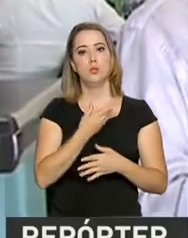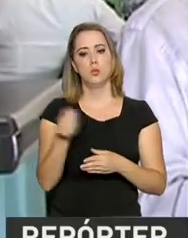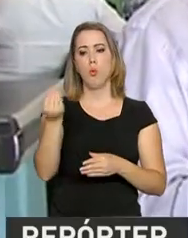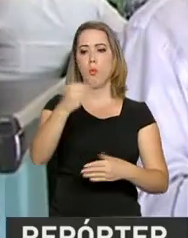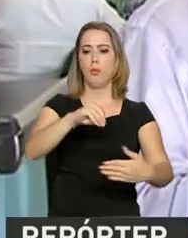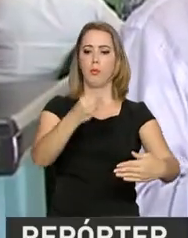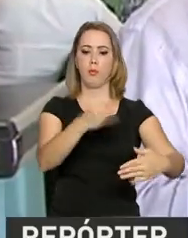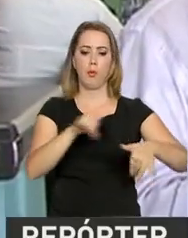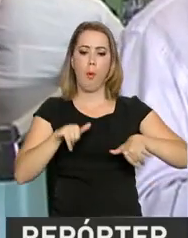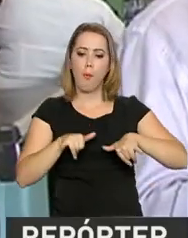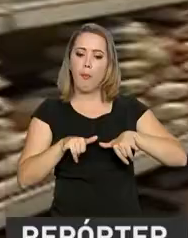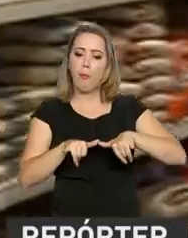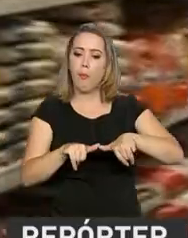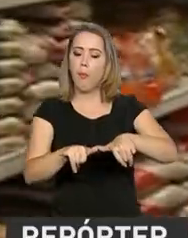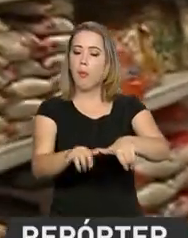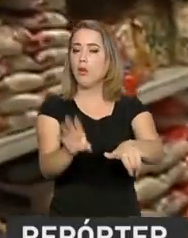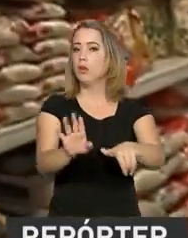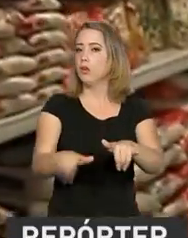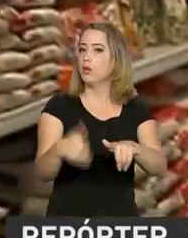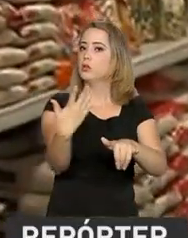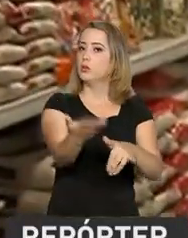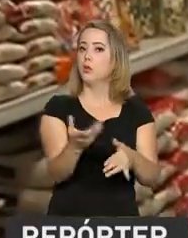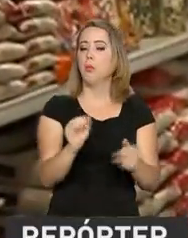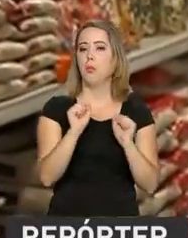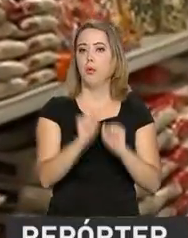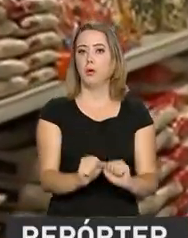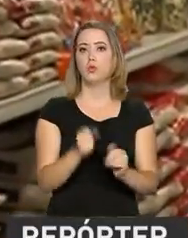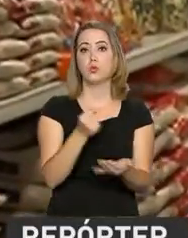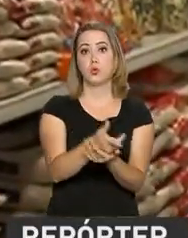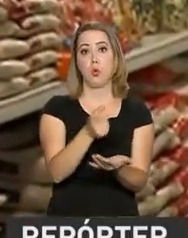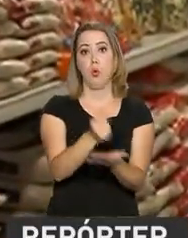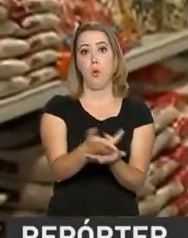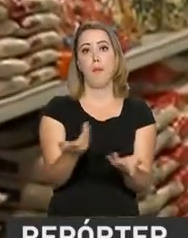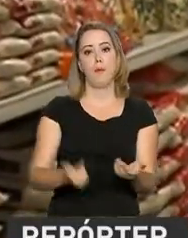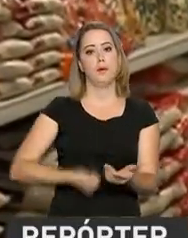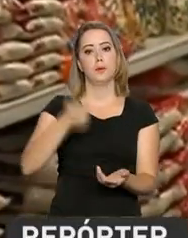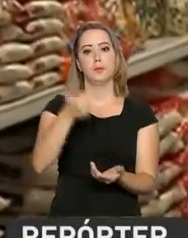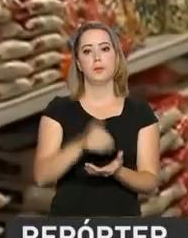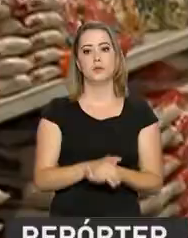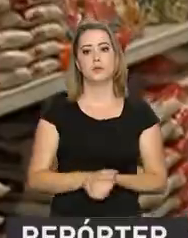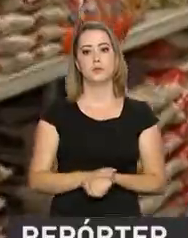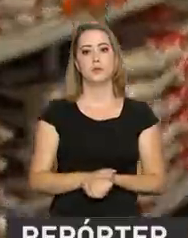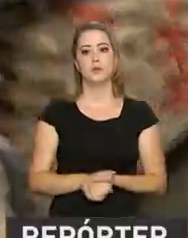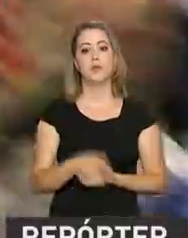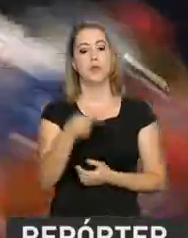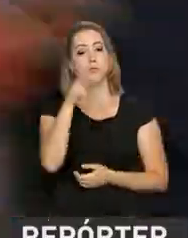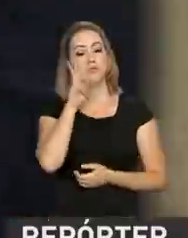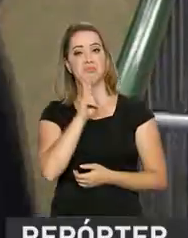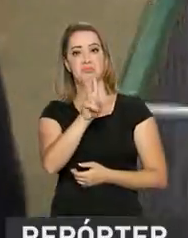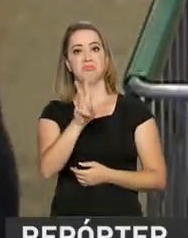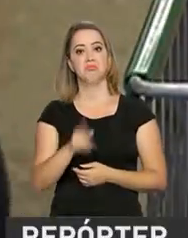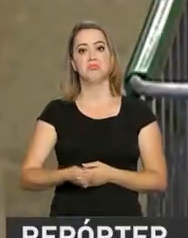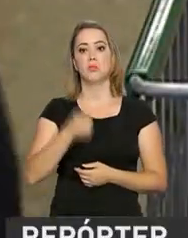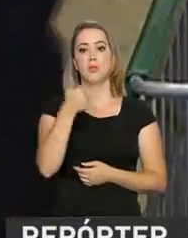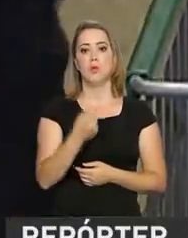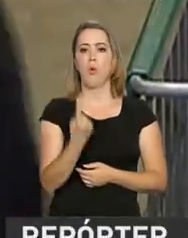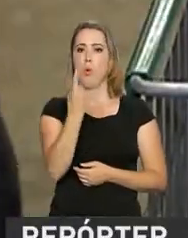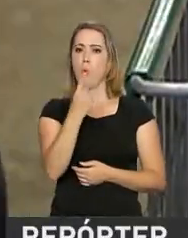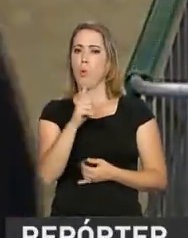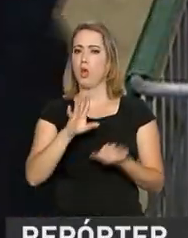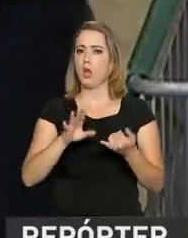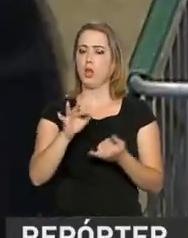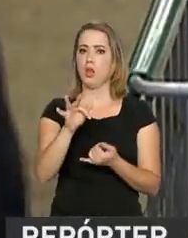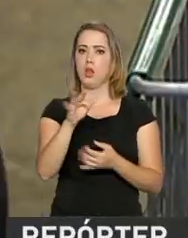quantos produtos da cesta básica é possível levar a mais com os R$ 57. A quantidade surpreendeu. 1 quilo de